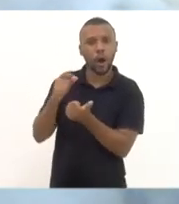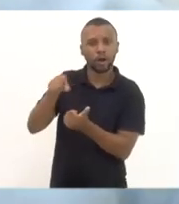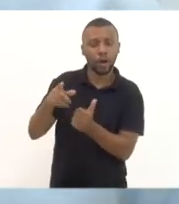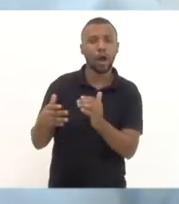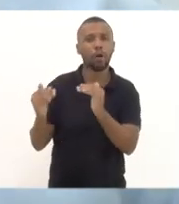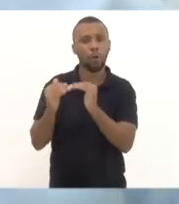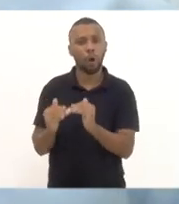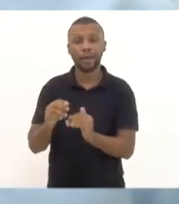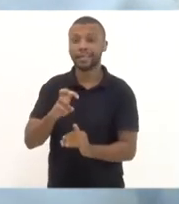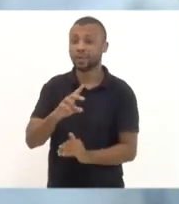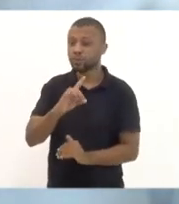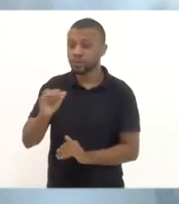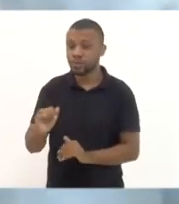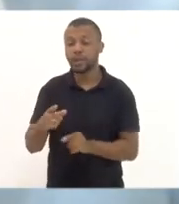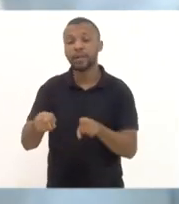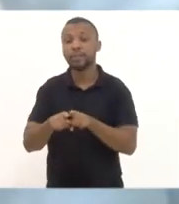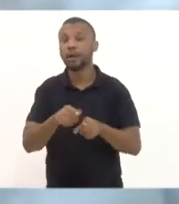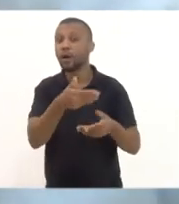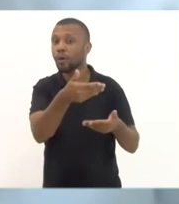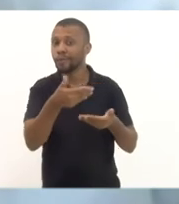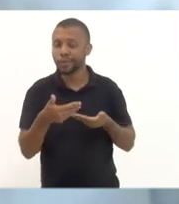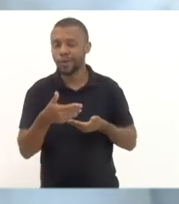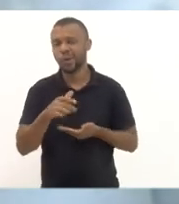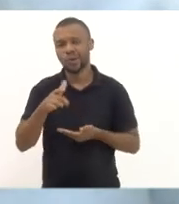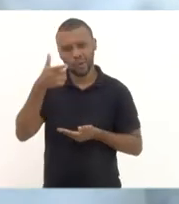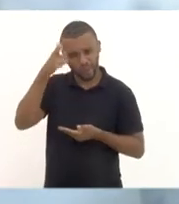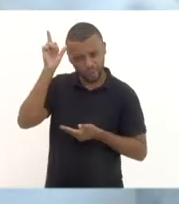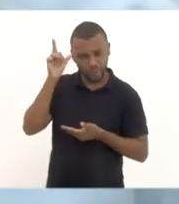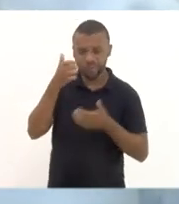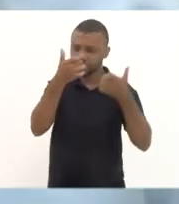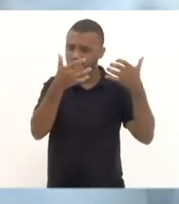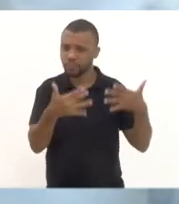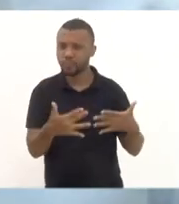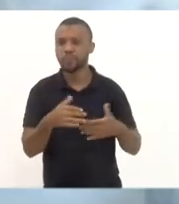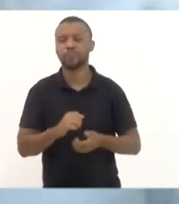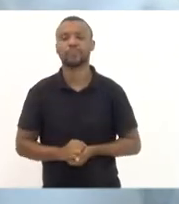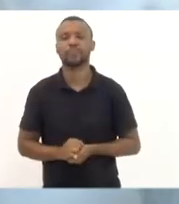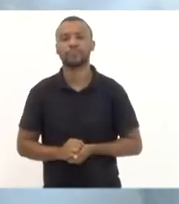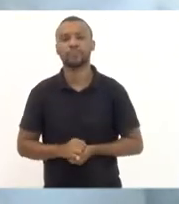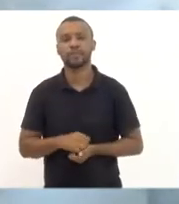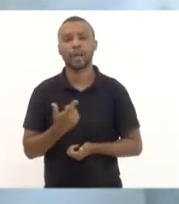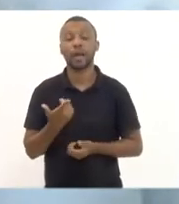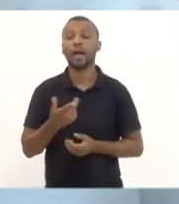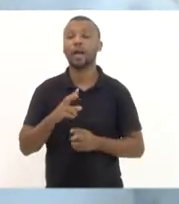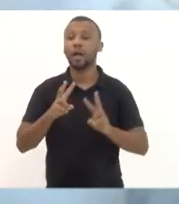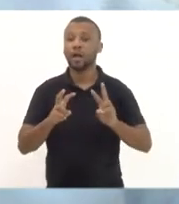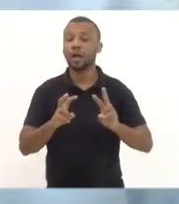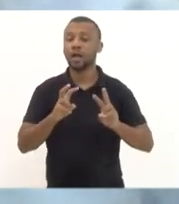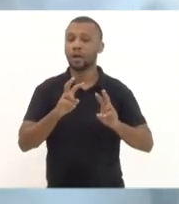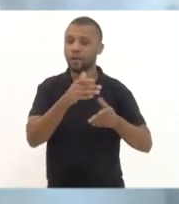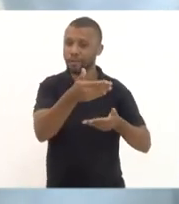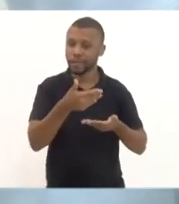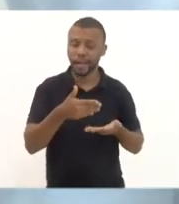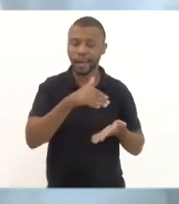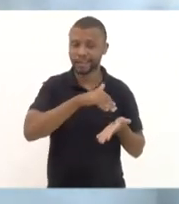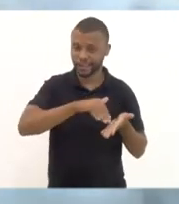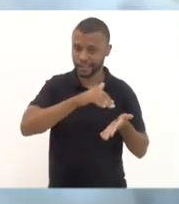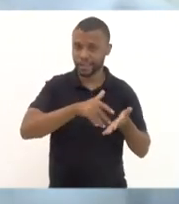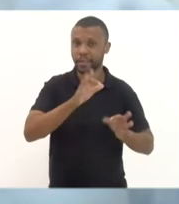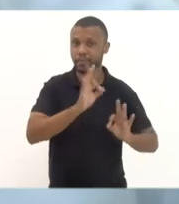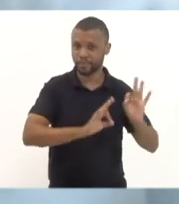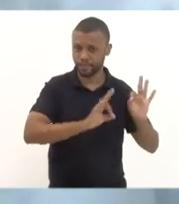São Paulo o planejamento também